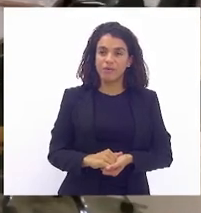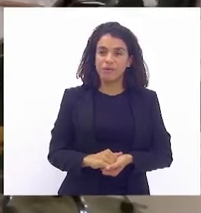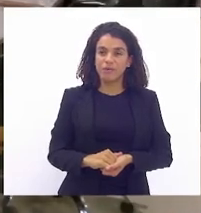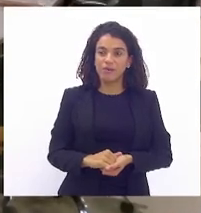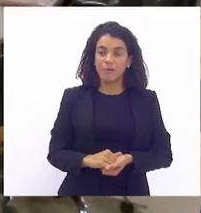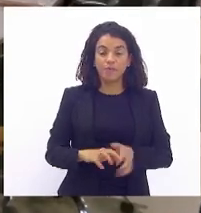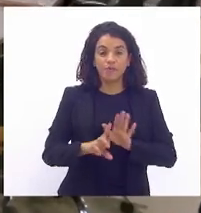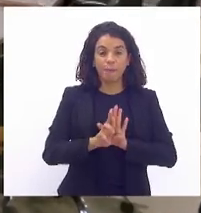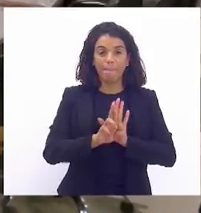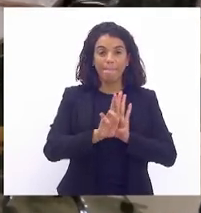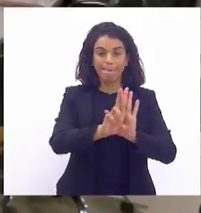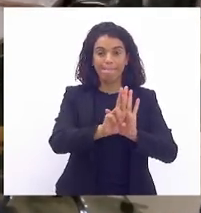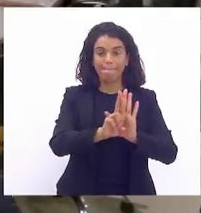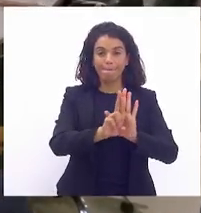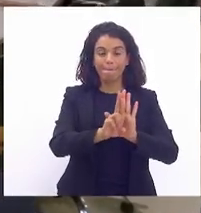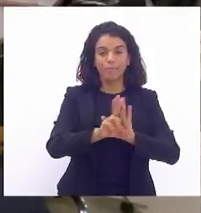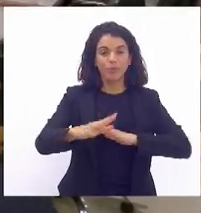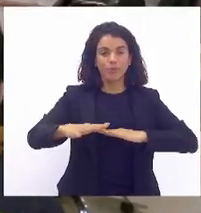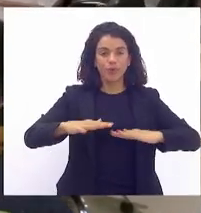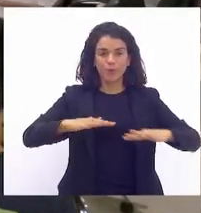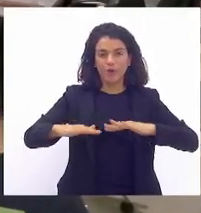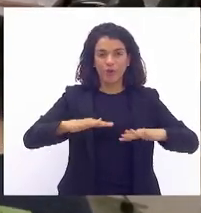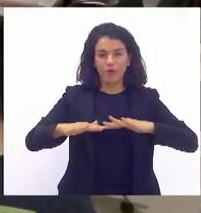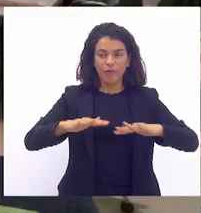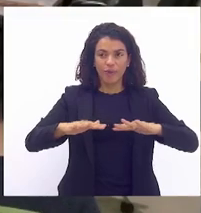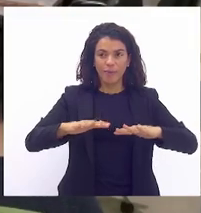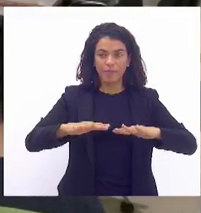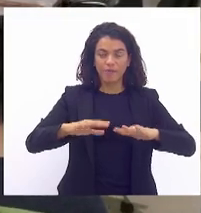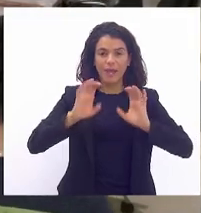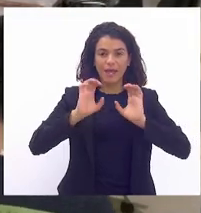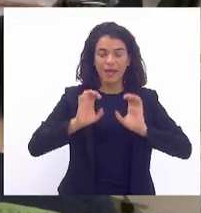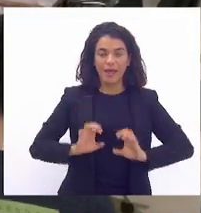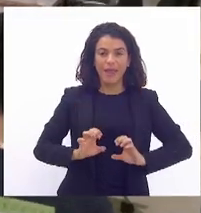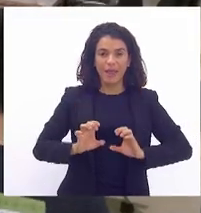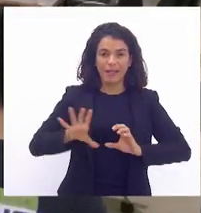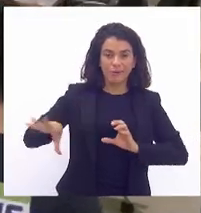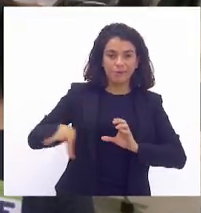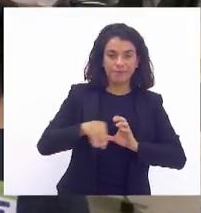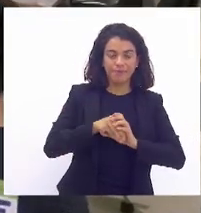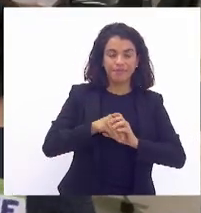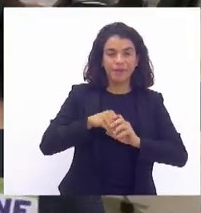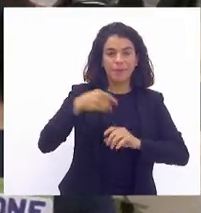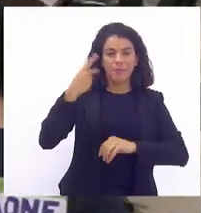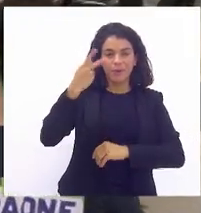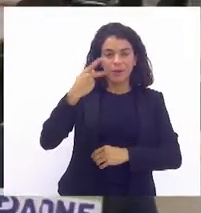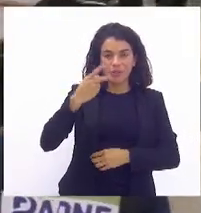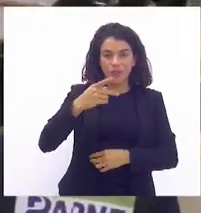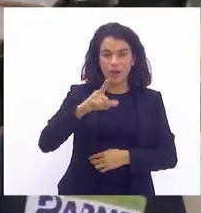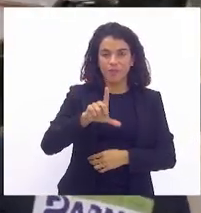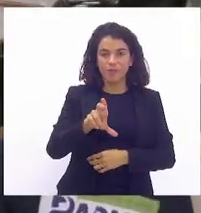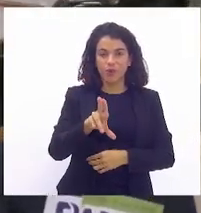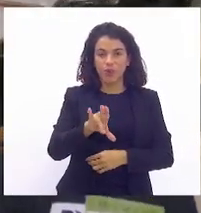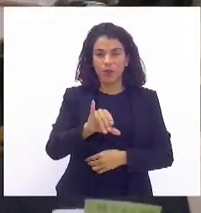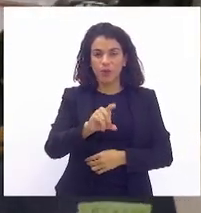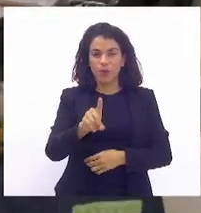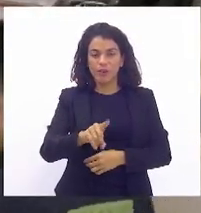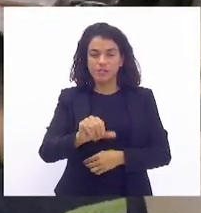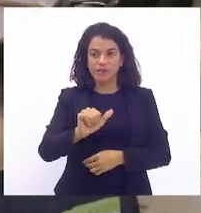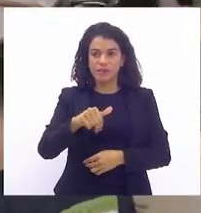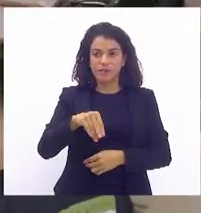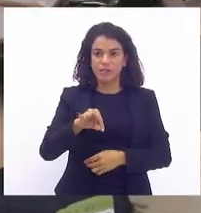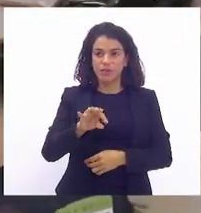O representante do Movimento Ética na Política, o senhor Luiz Antônio.